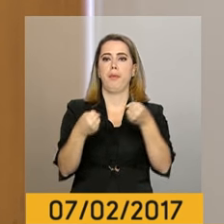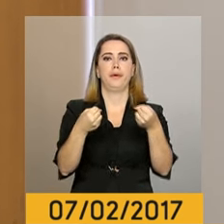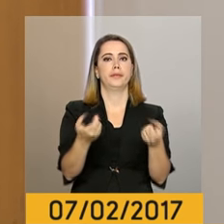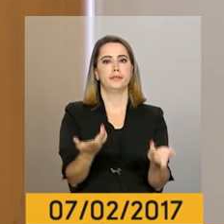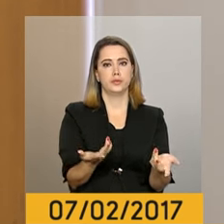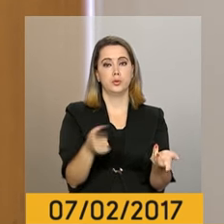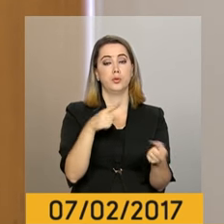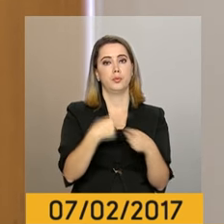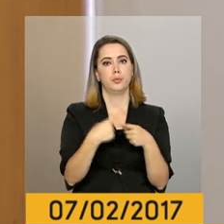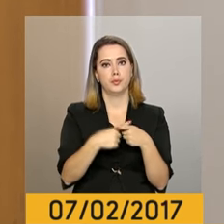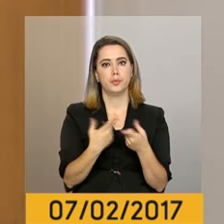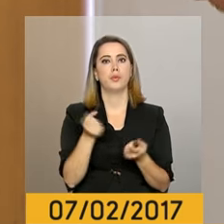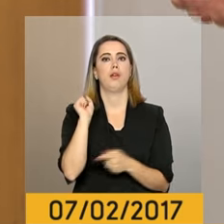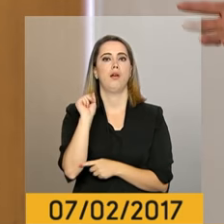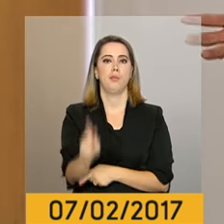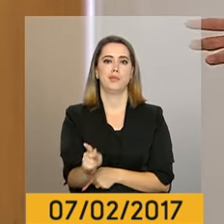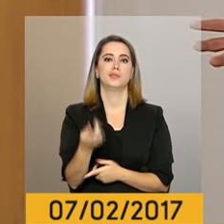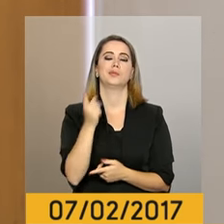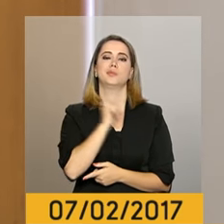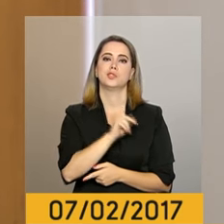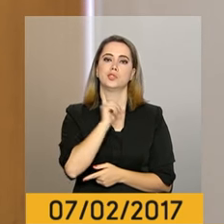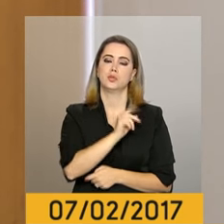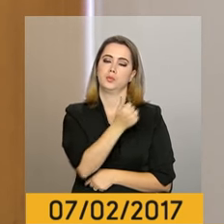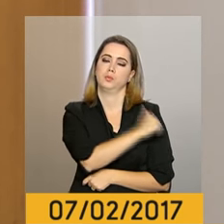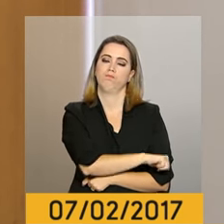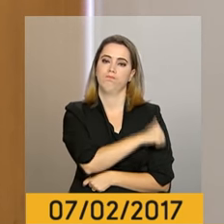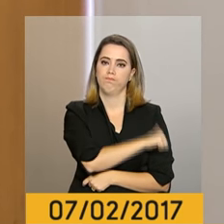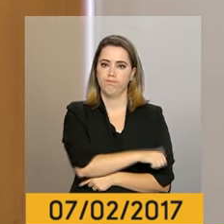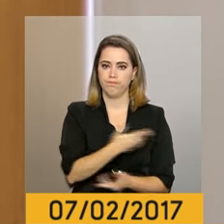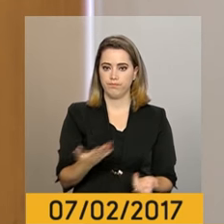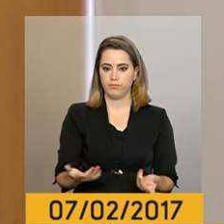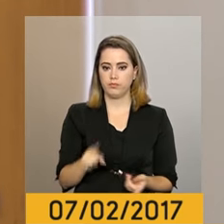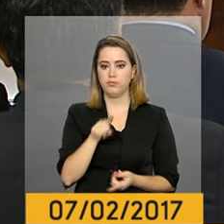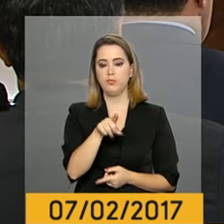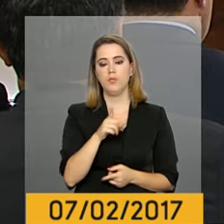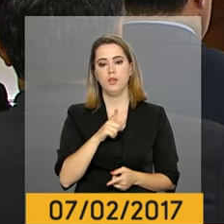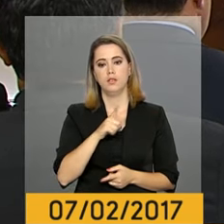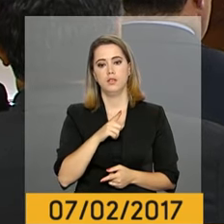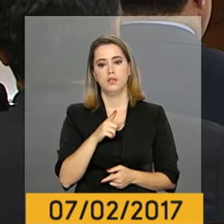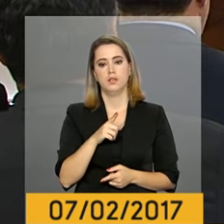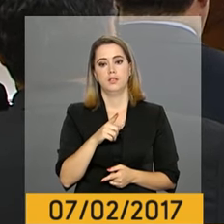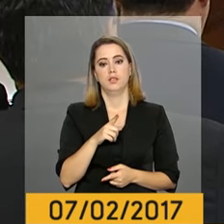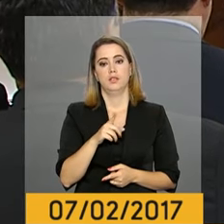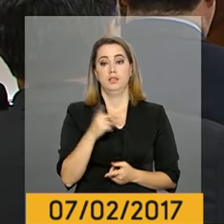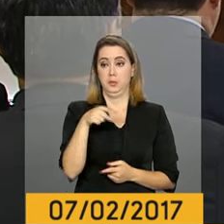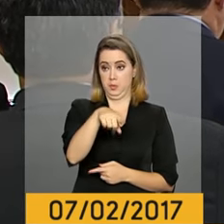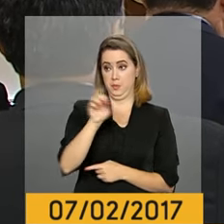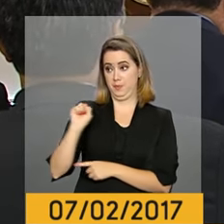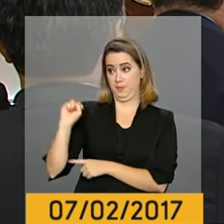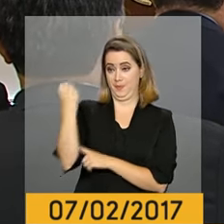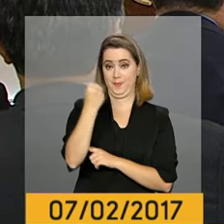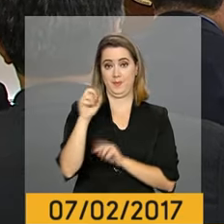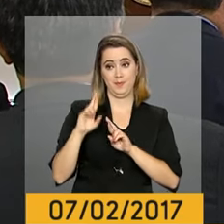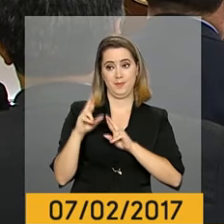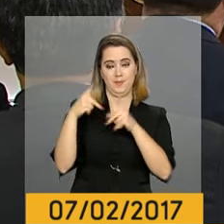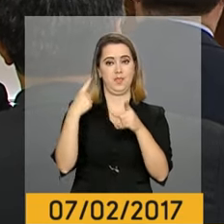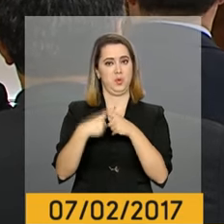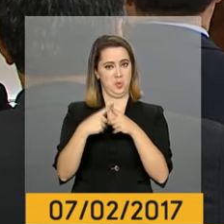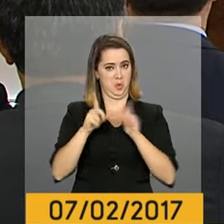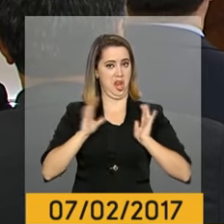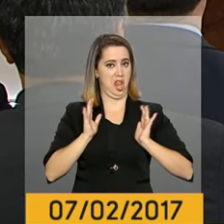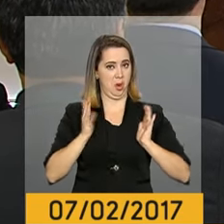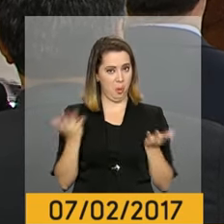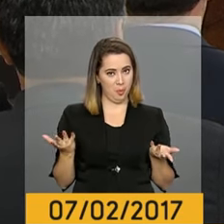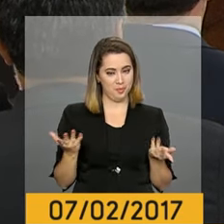caso do Rio de Janeiro, é o caso de Minas Gerais, é o caso do Rio Grande do Sul, não é o caso de Sergipe, que é um estado rico, não é um estado rico. Mas, na verdade,